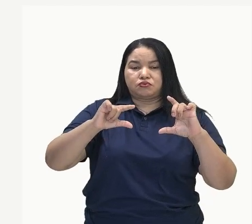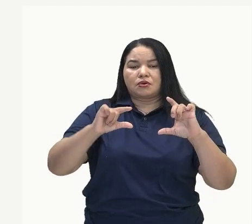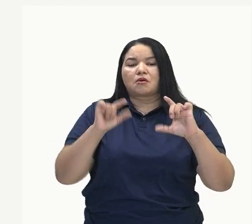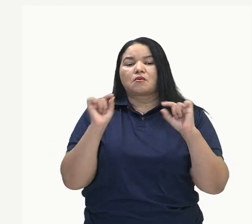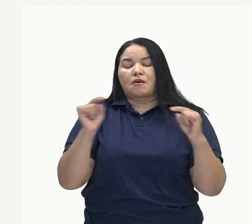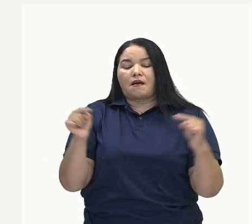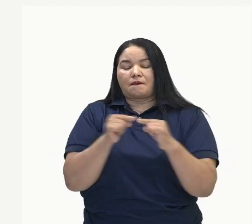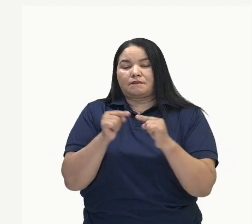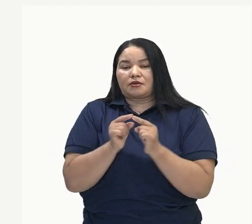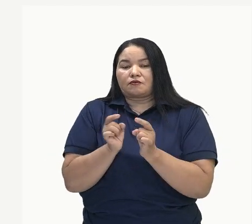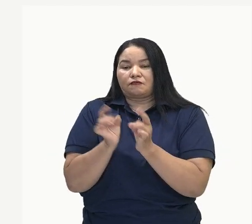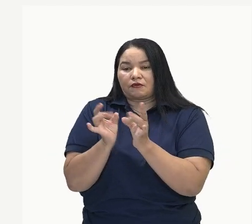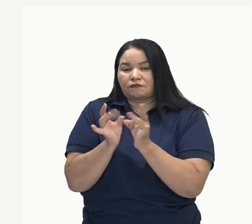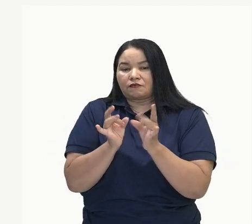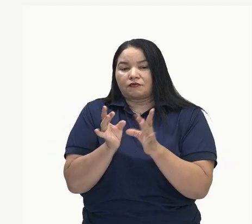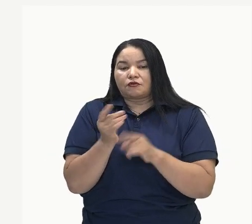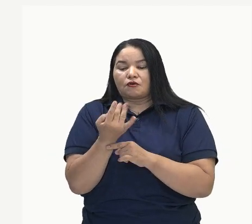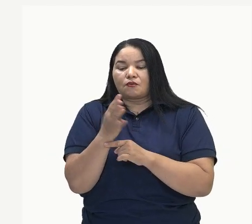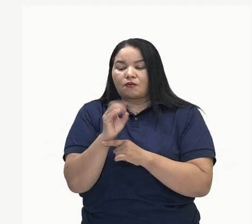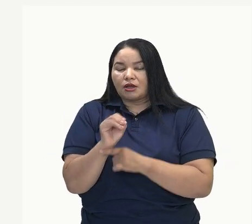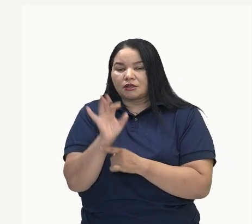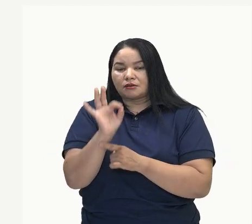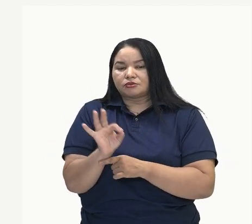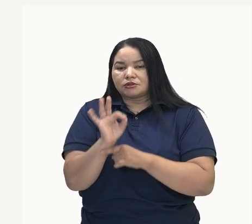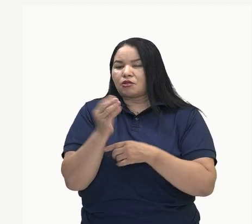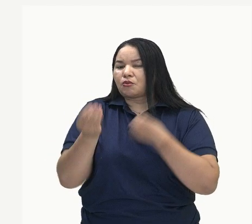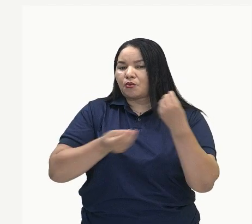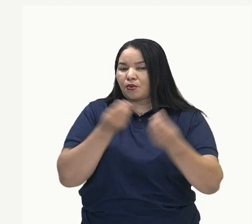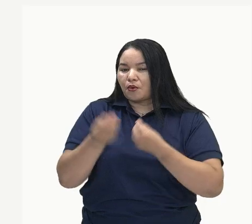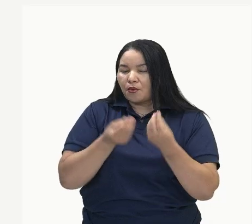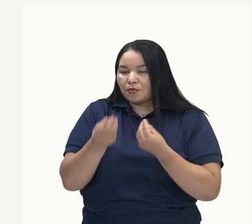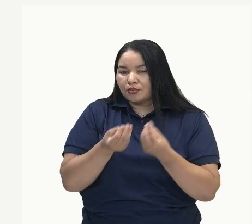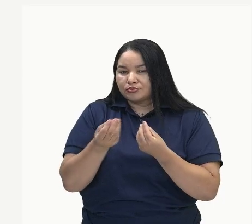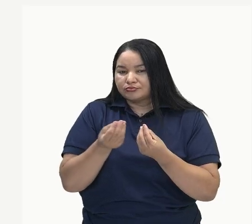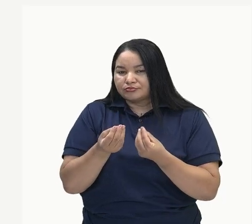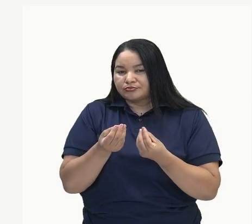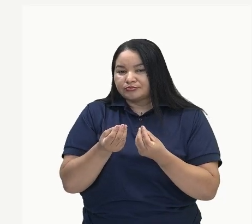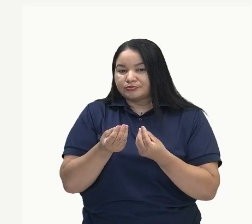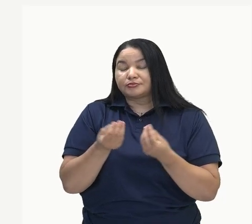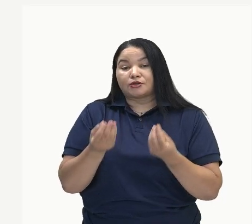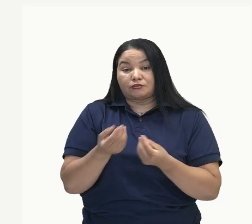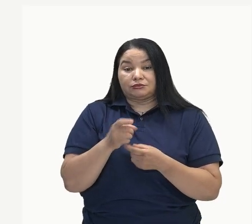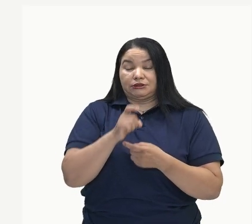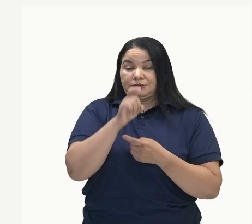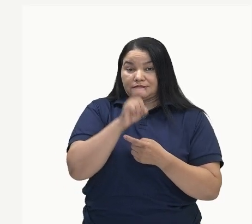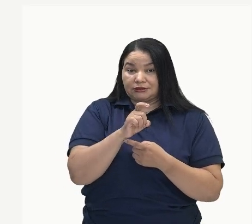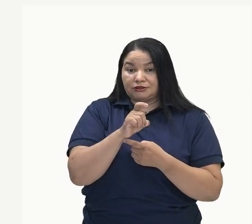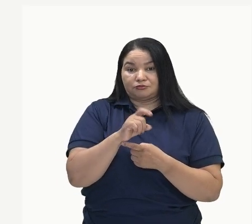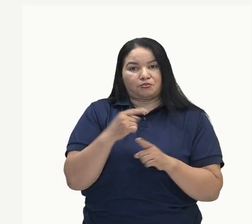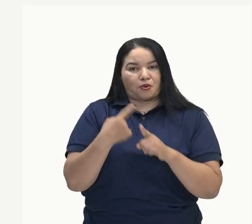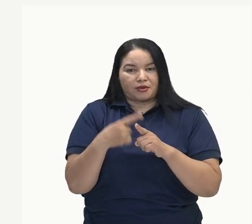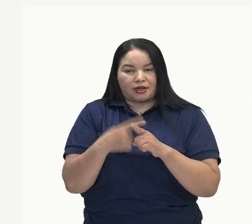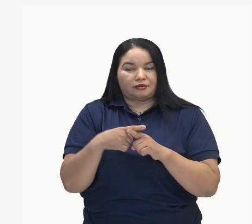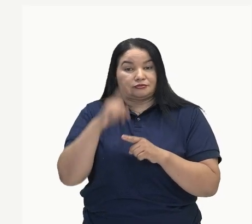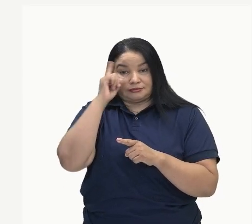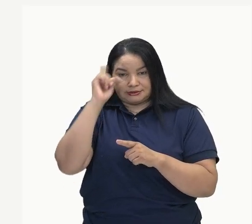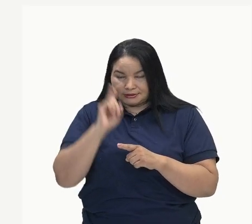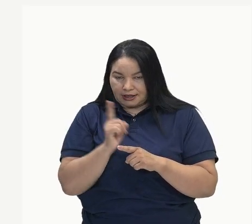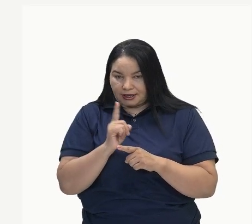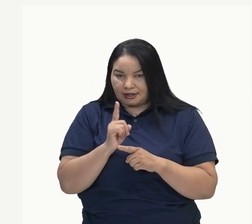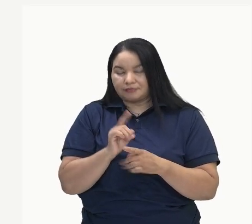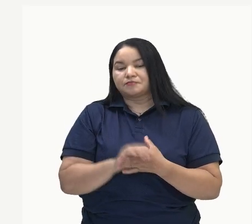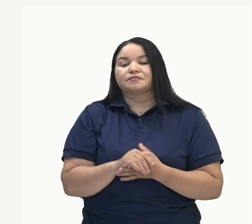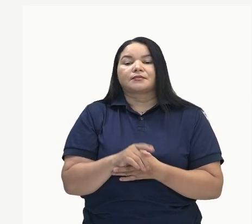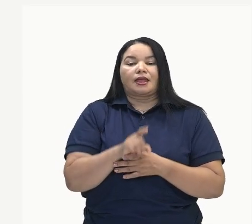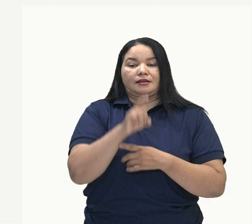esse 40%. Como que eu faço, então? Então, eu digo que x, eu não sei, tá? Quantos graus, mas eu